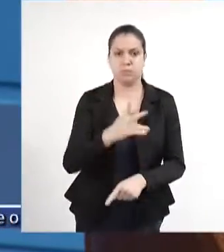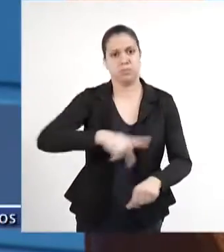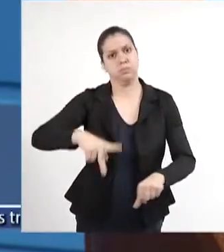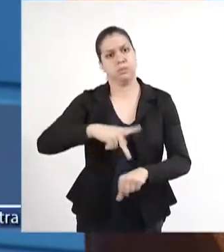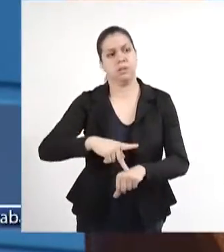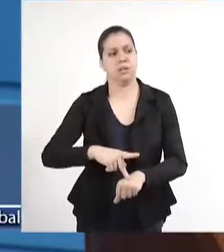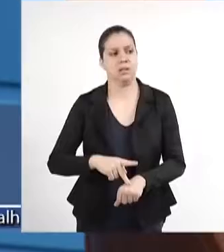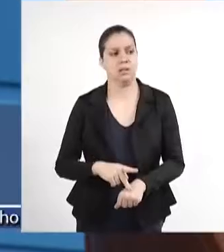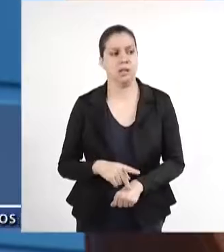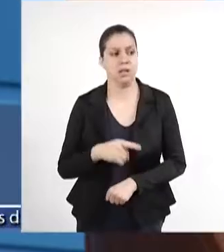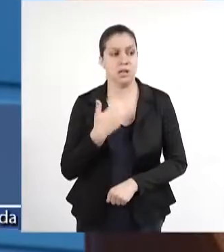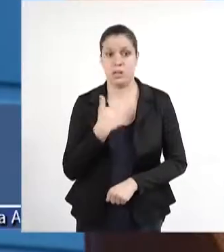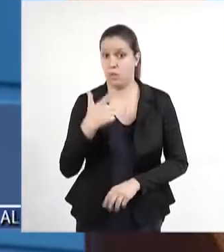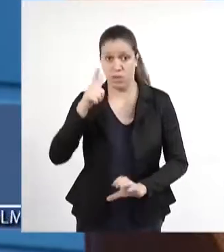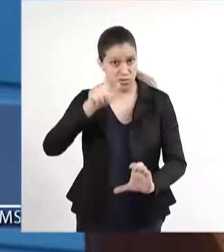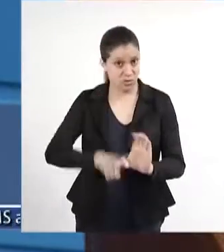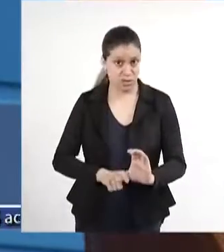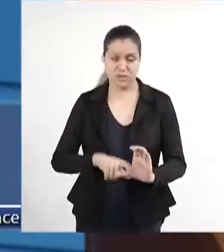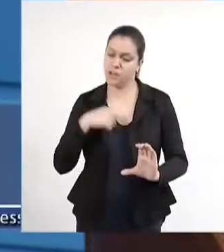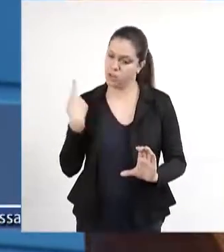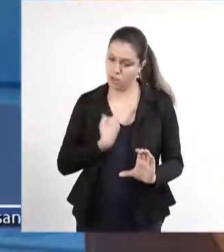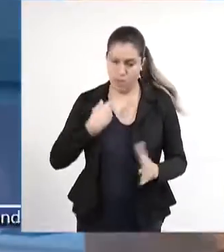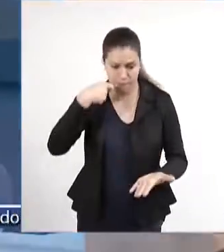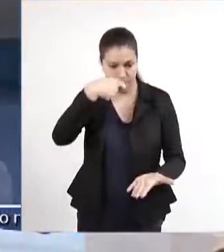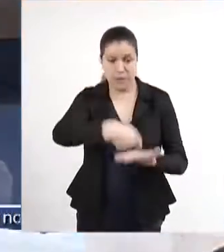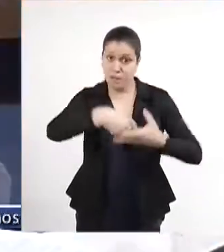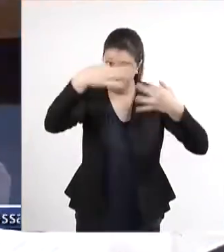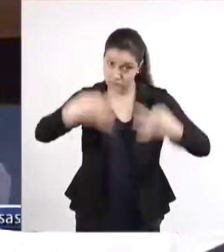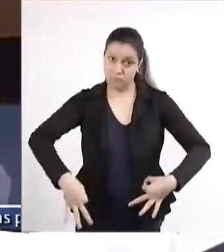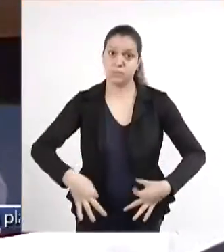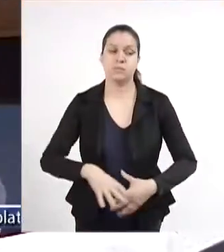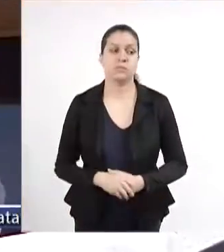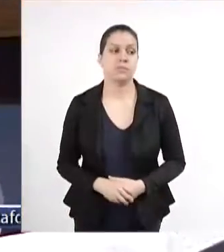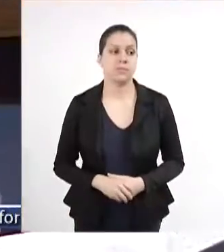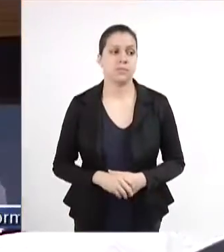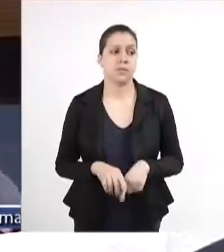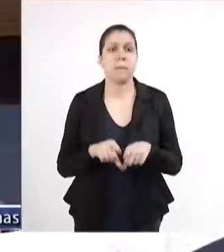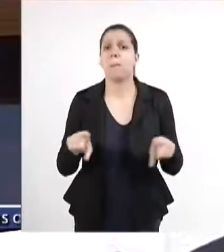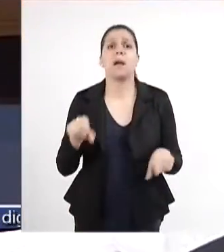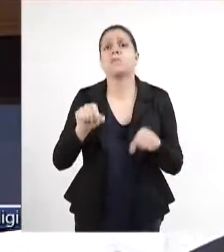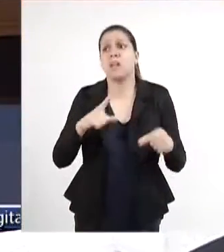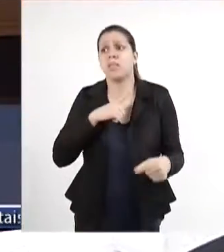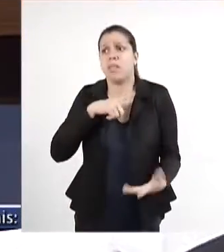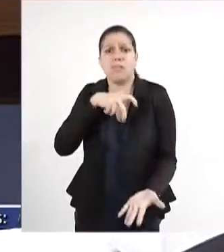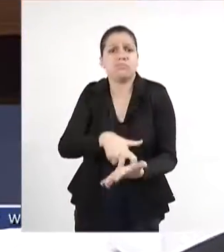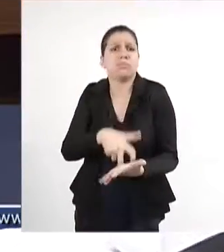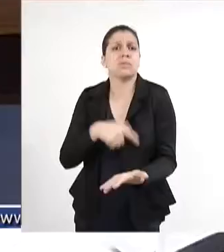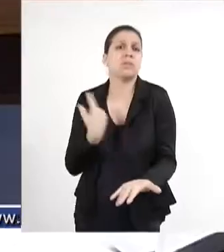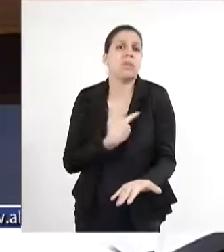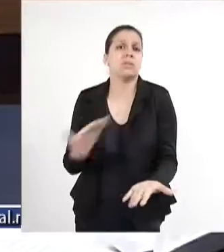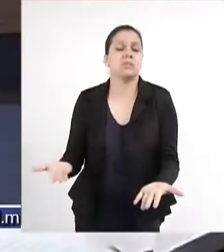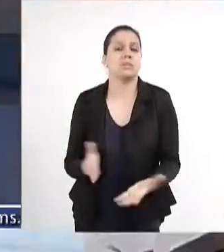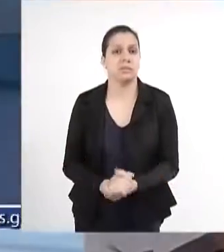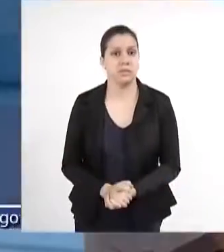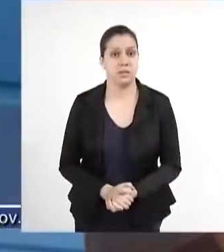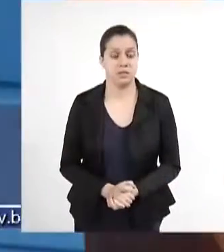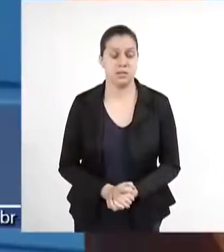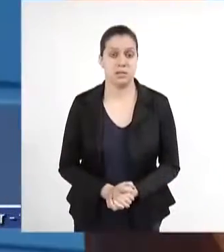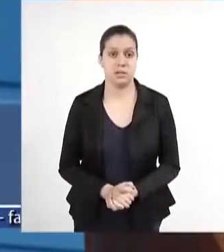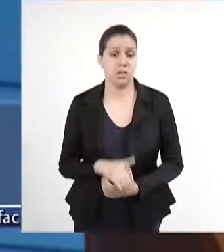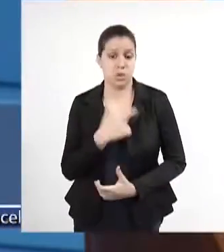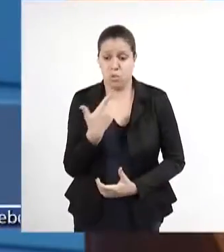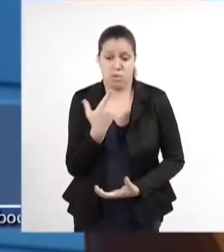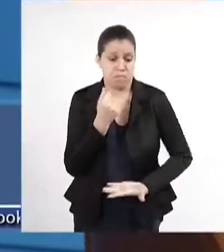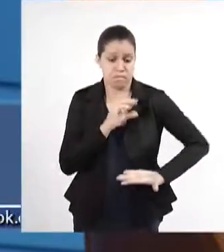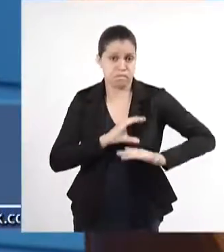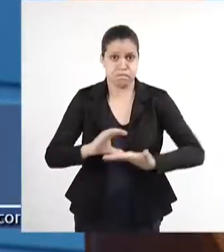dívida, nós pagamos em dia, absolutamente em dia. E qual é a penalidade que nós estamos tendo? É exatamente não ter